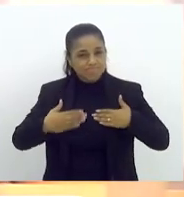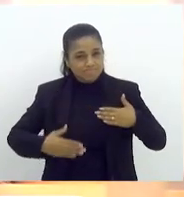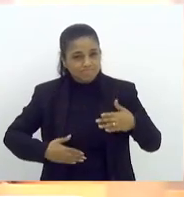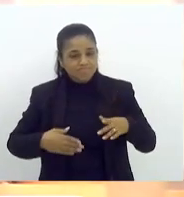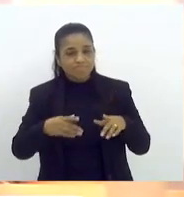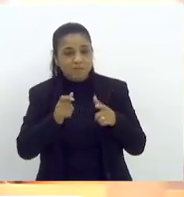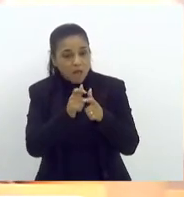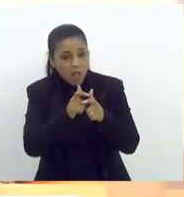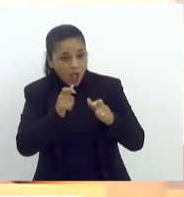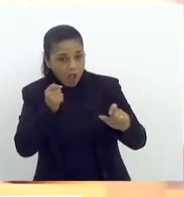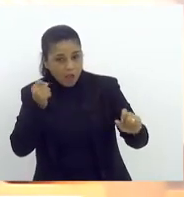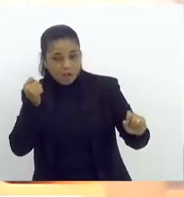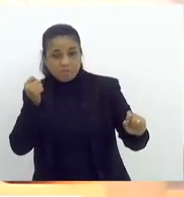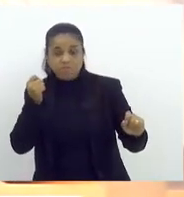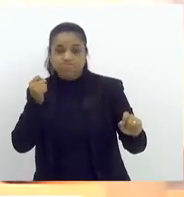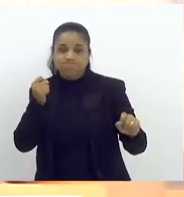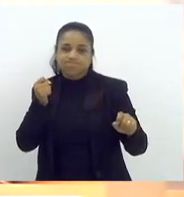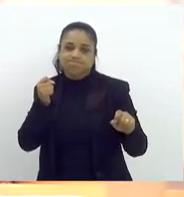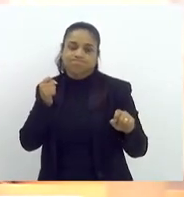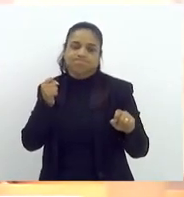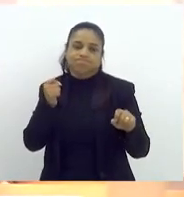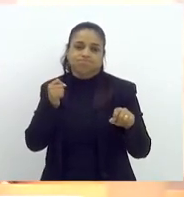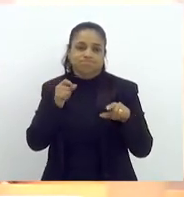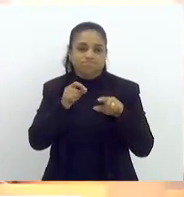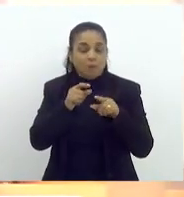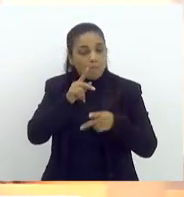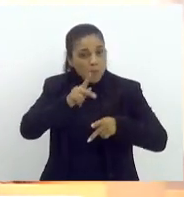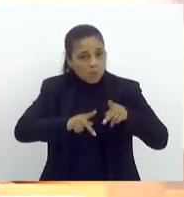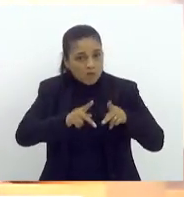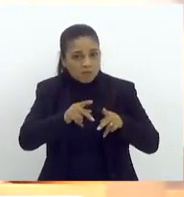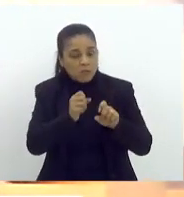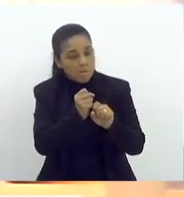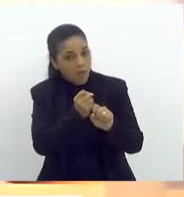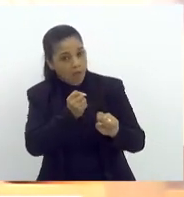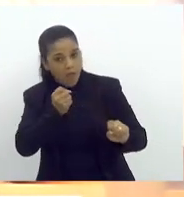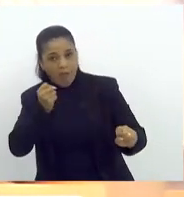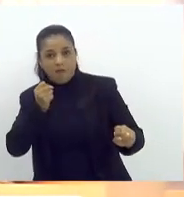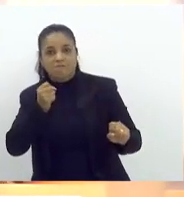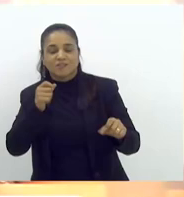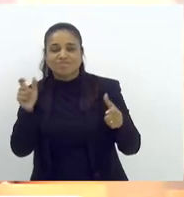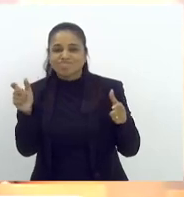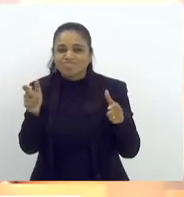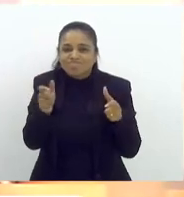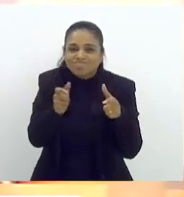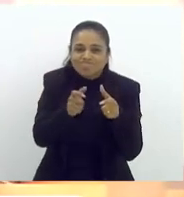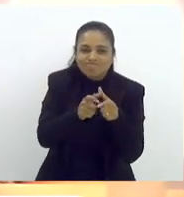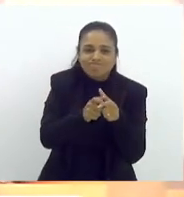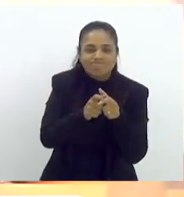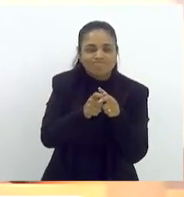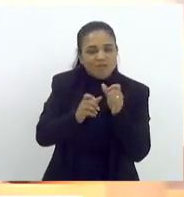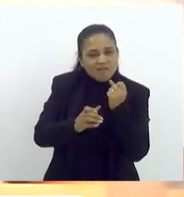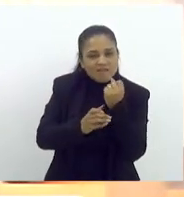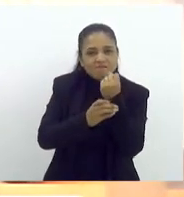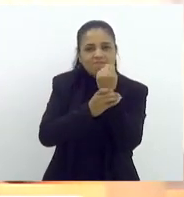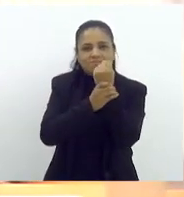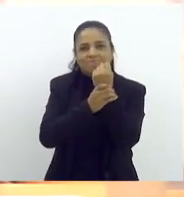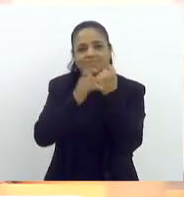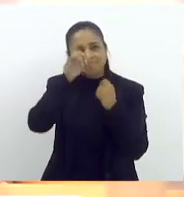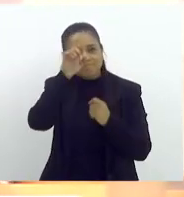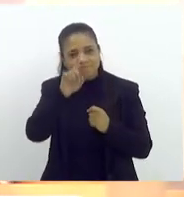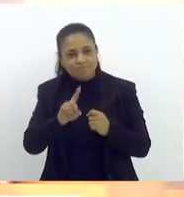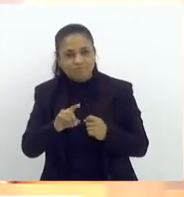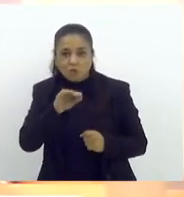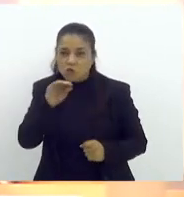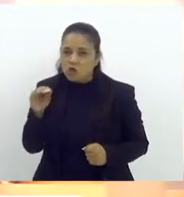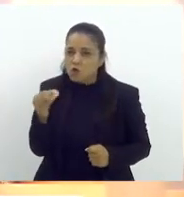na sua geografia enorme na sua população mas reduzido na sua garantia de direitos na